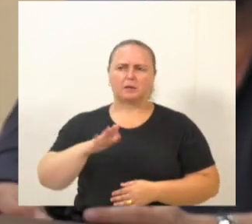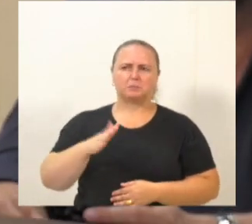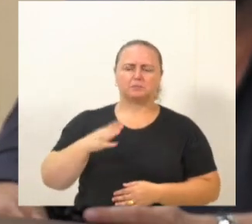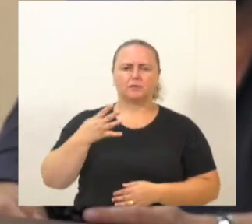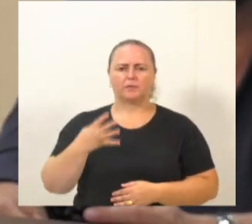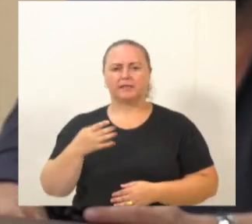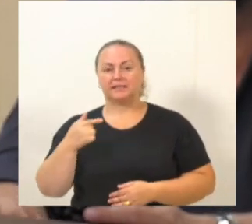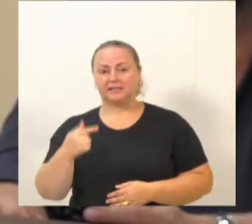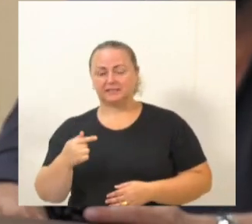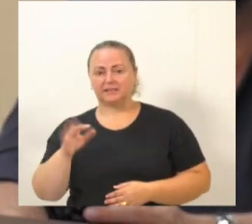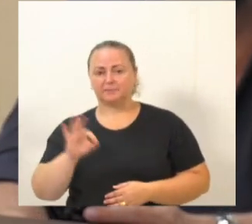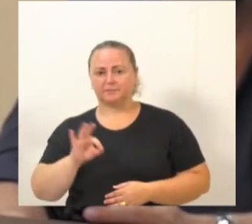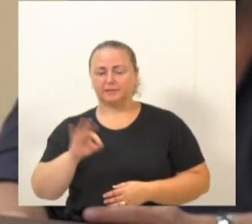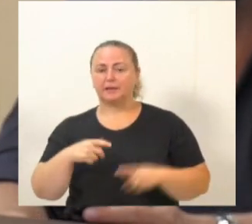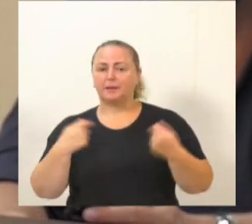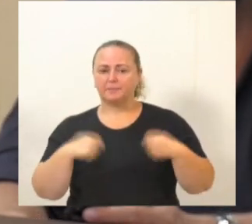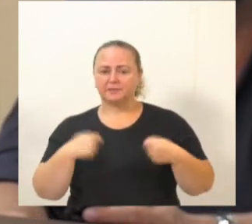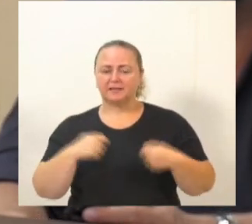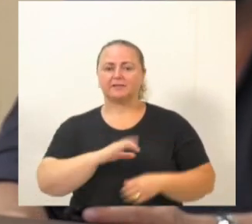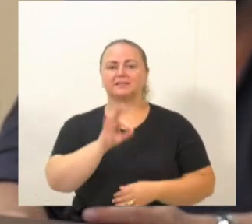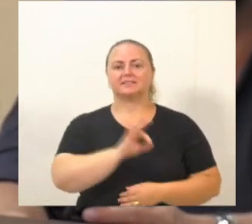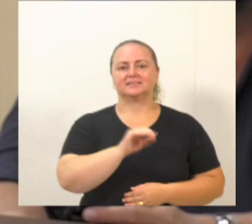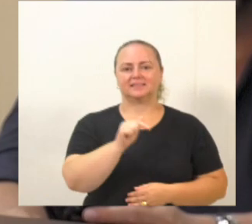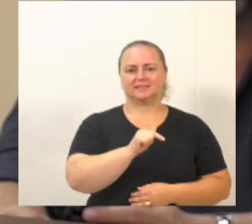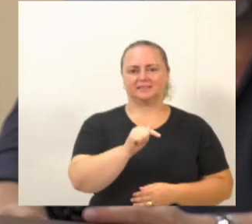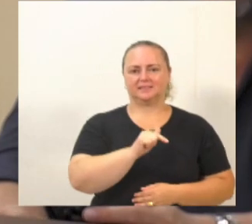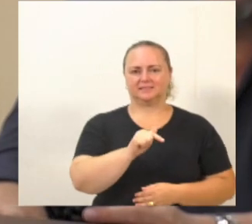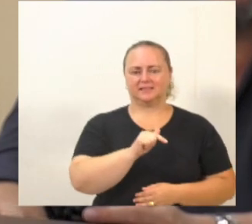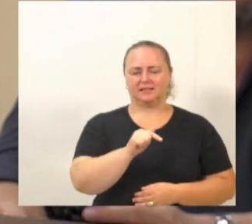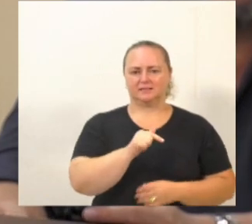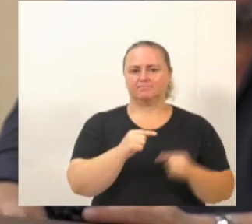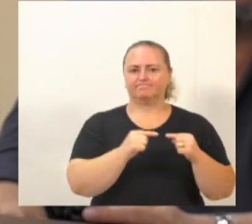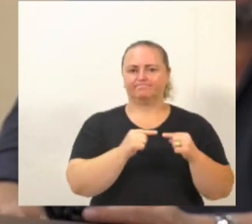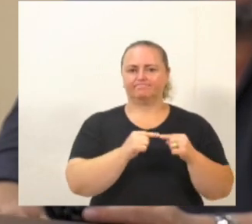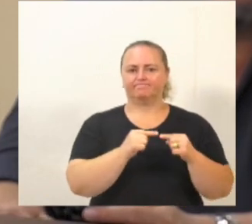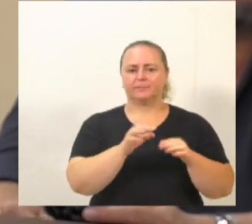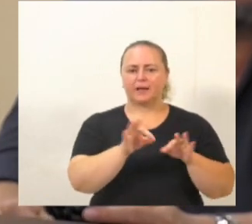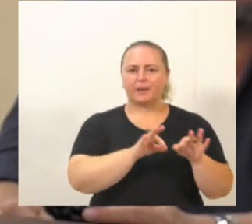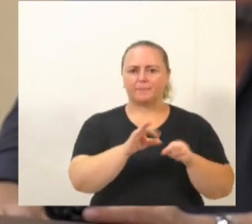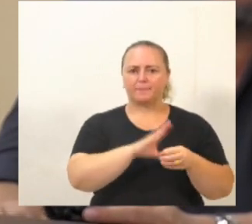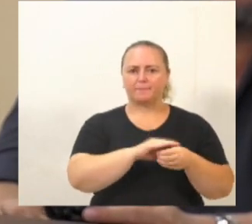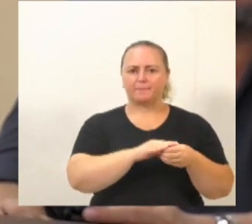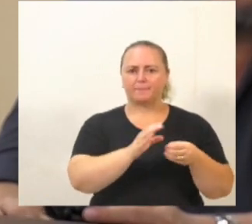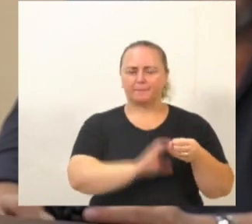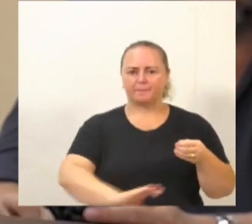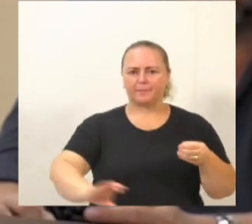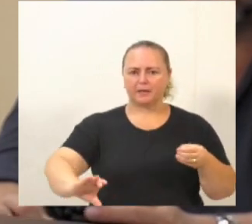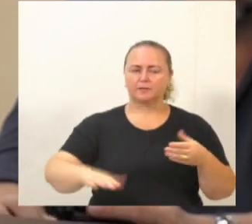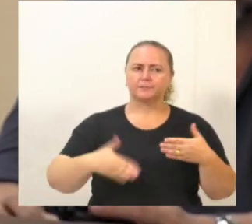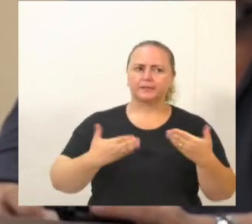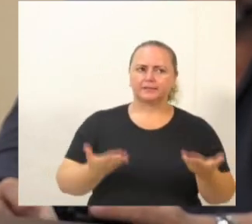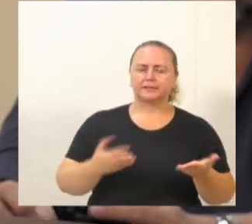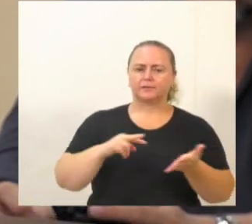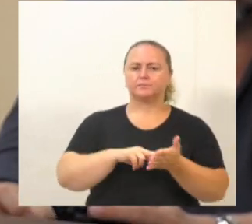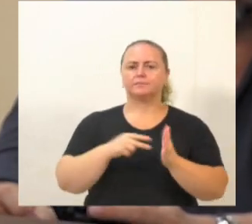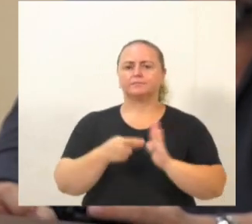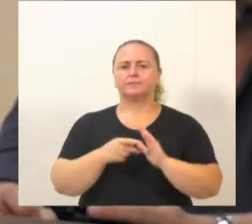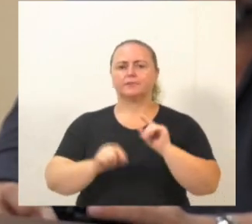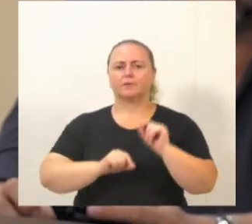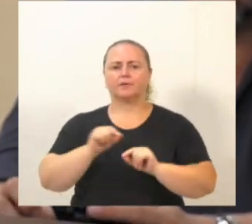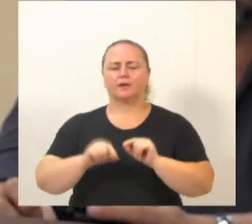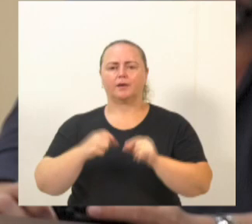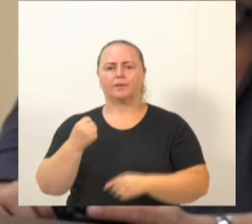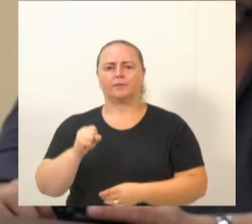em 77%, conforme acordo do Plano Municipal de Saneamento. Esse atraso representa que cerca de 80 mil pessoas estão